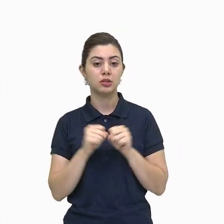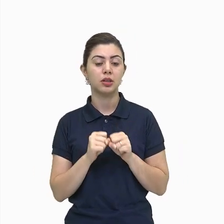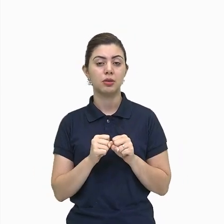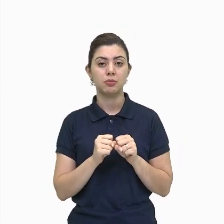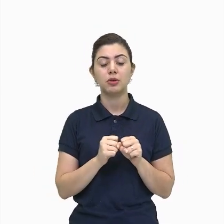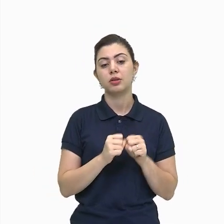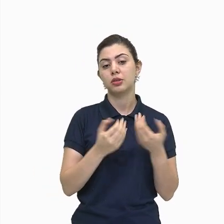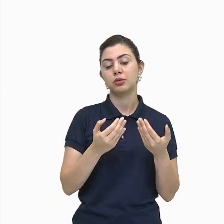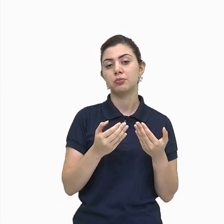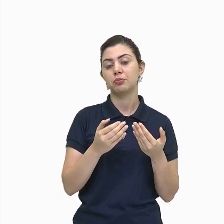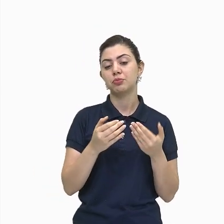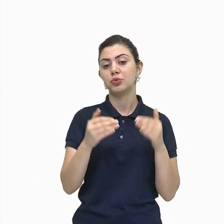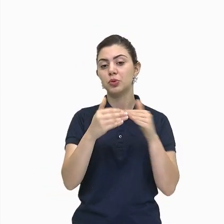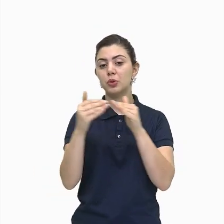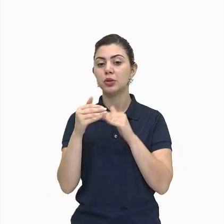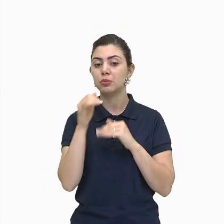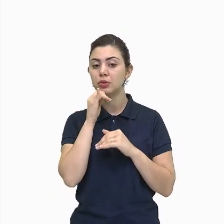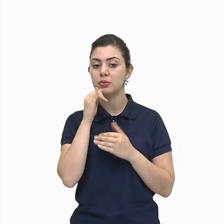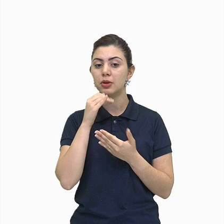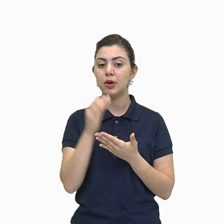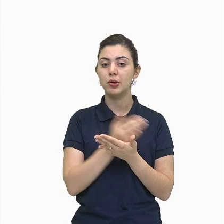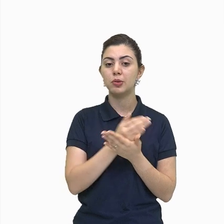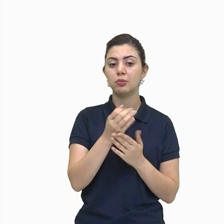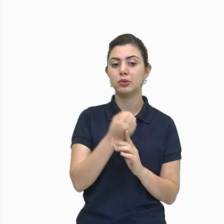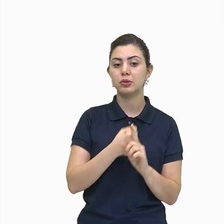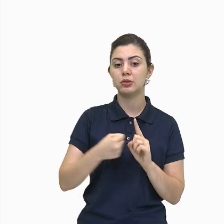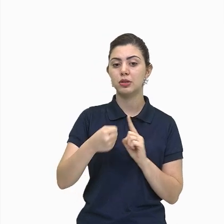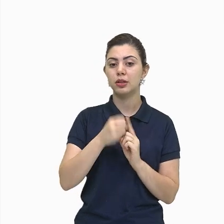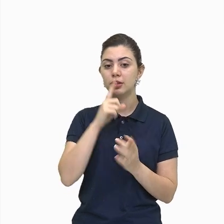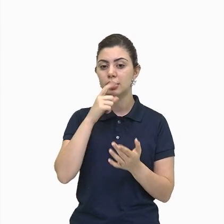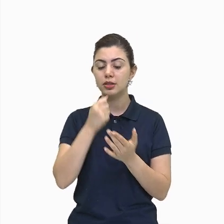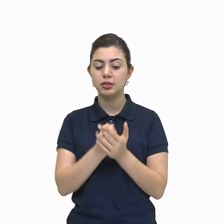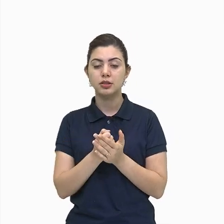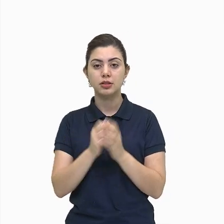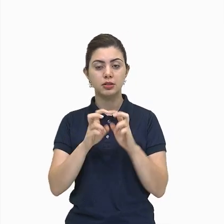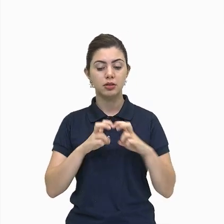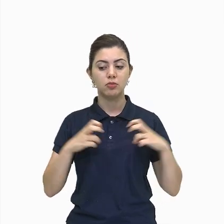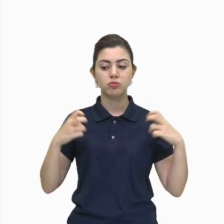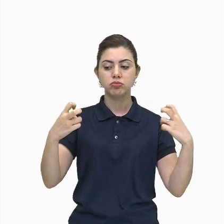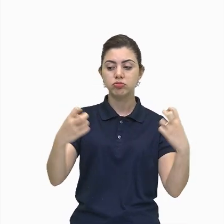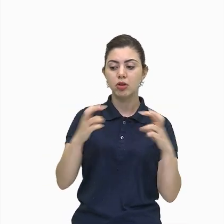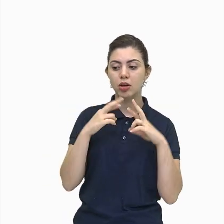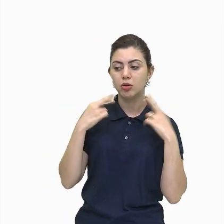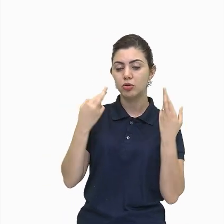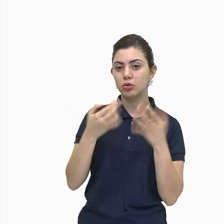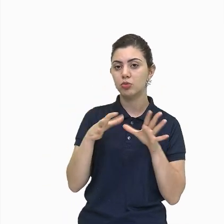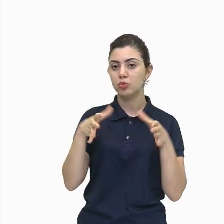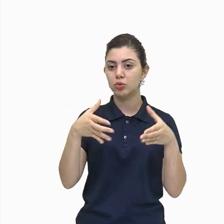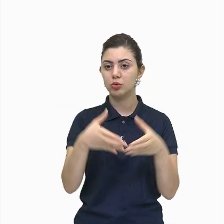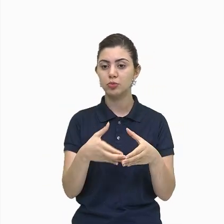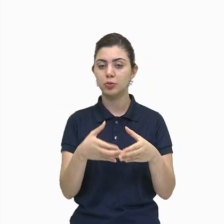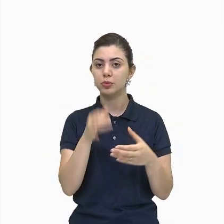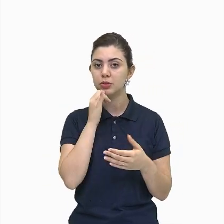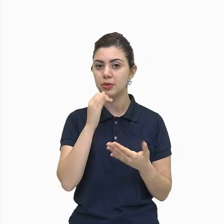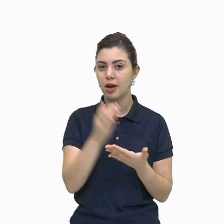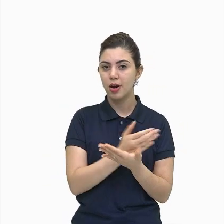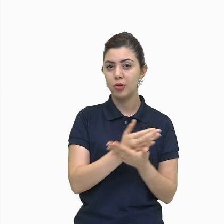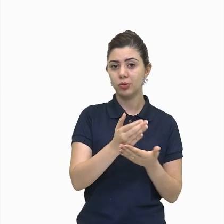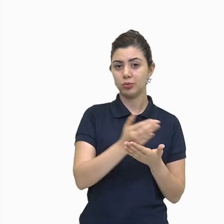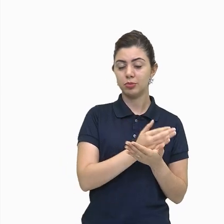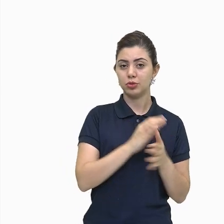em algumas sociedades, bantas onde decisões eram tomadas coletivamente. Em algumas você tem